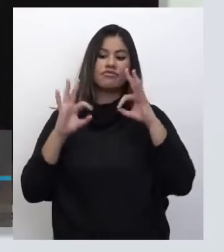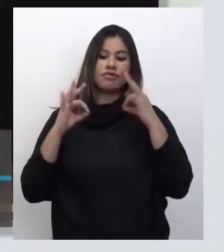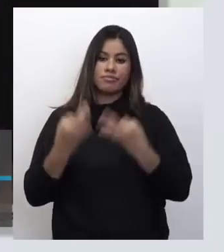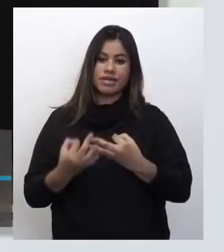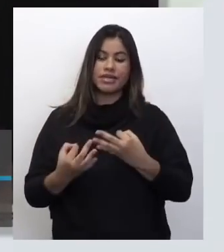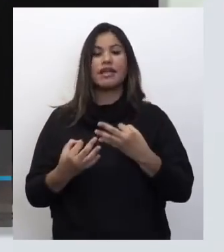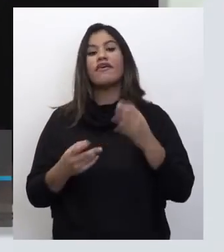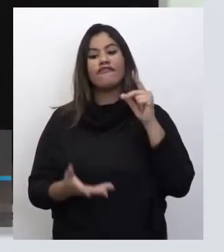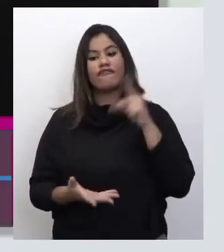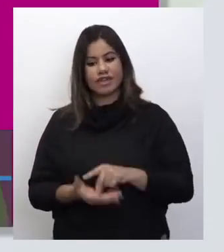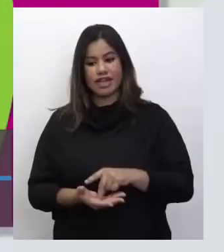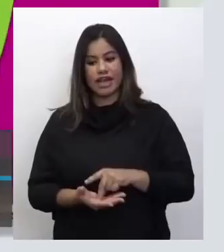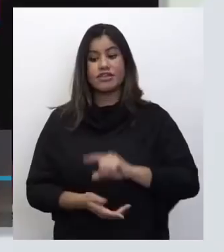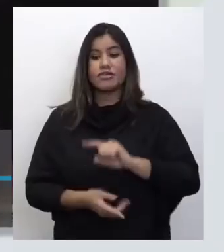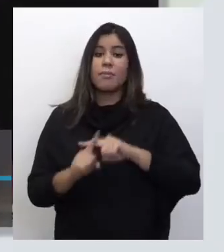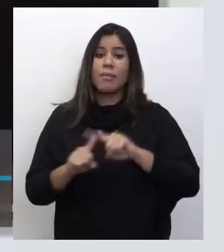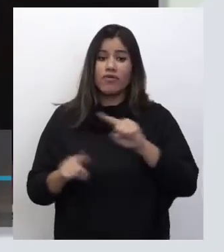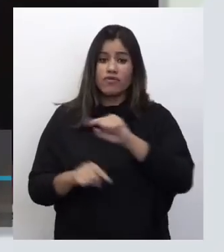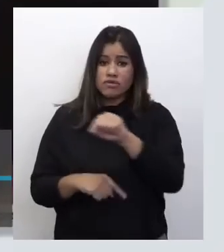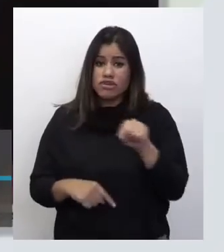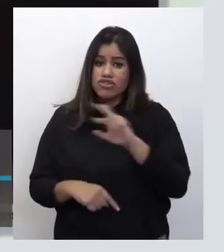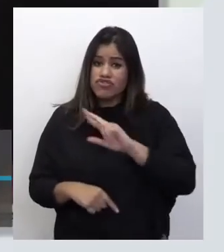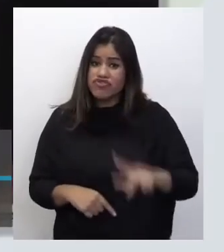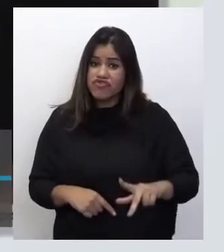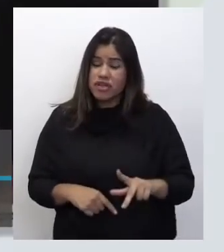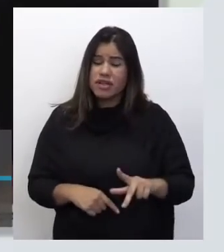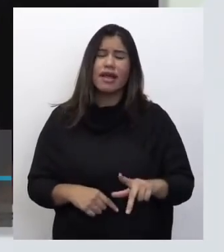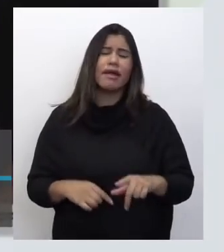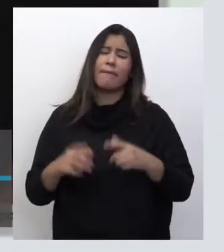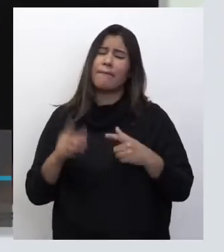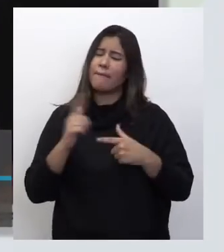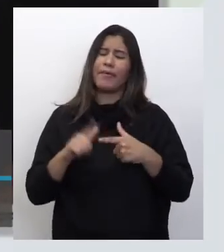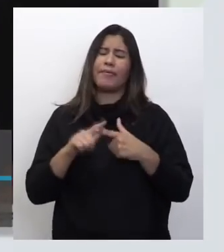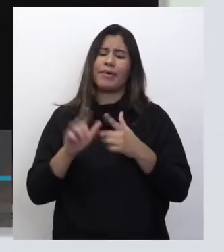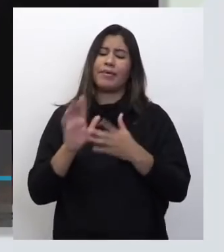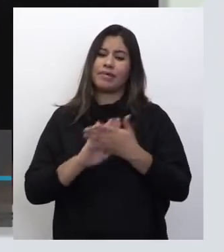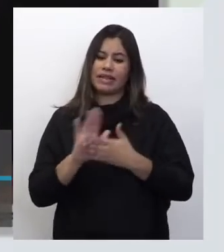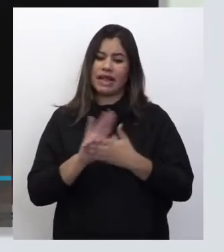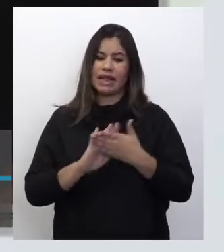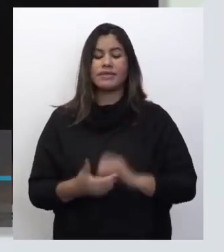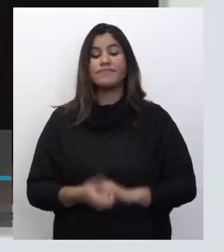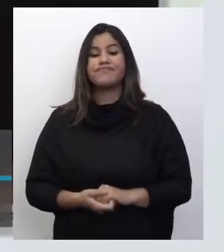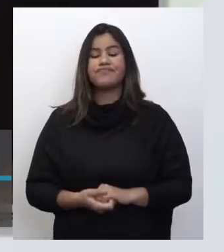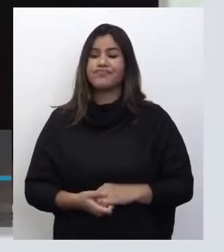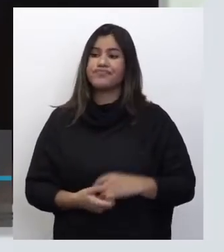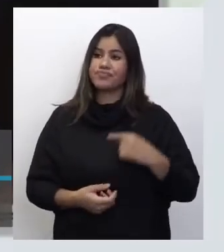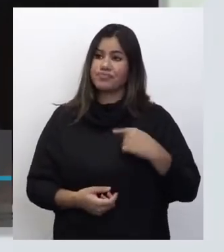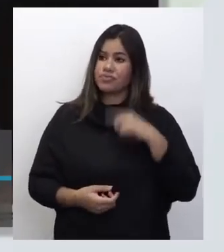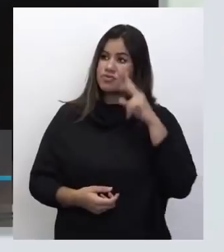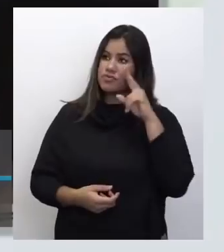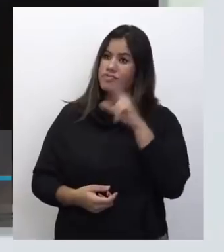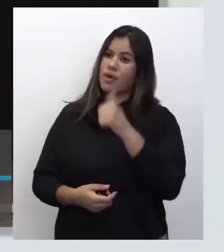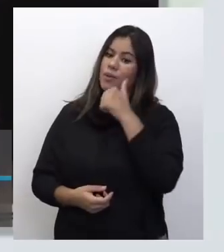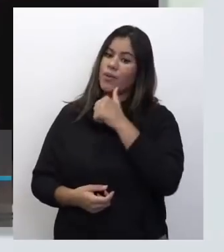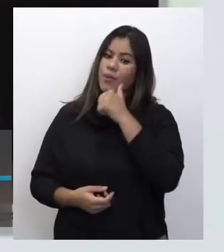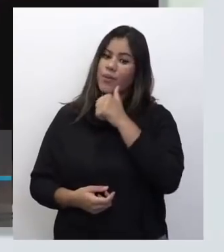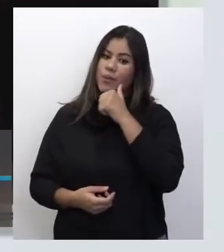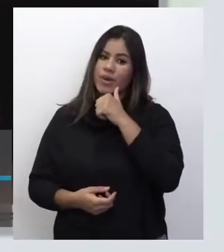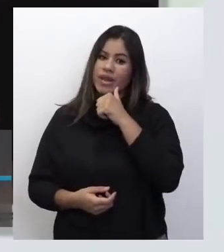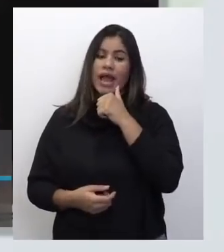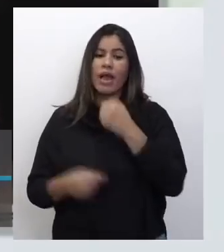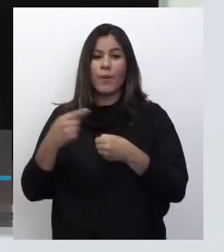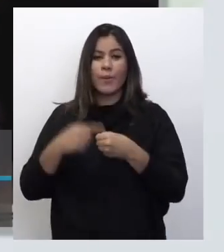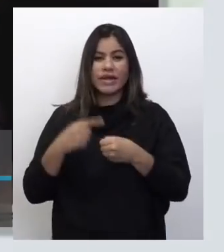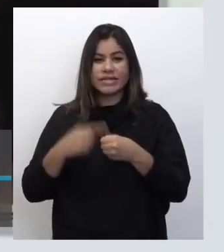seguir pelo mesmo caminho, tá bom? Eu me inspirei numa urbanista famosa chamada Jane Jacobs. Ela foi uma